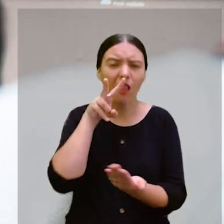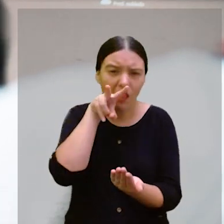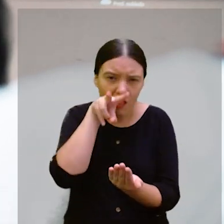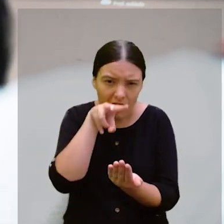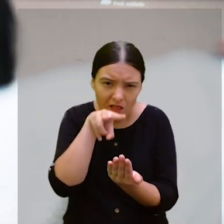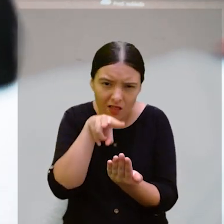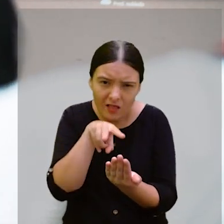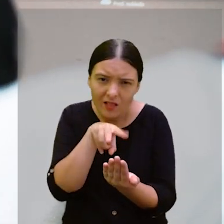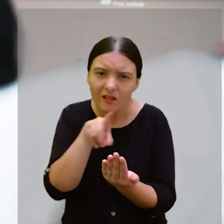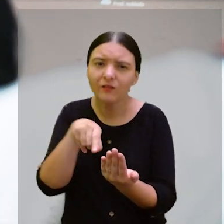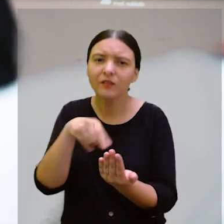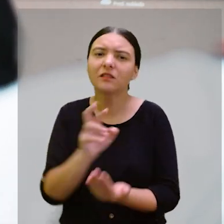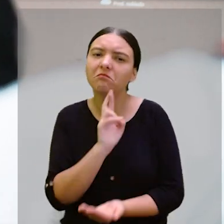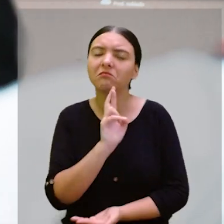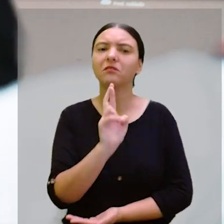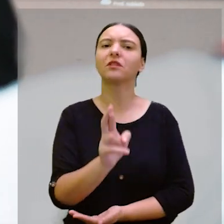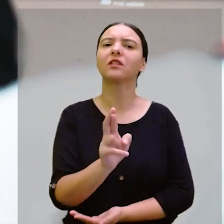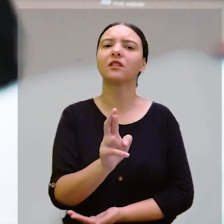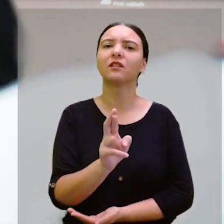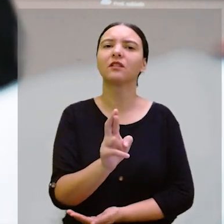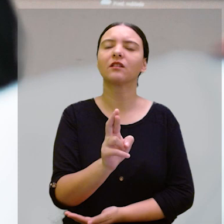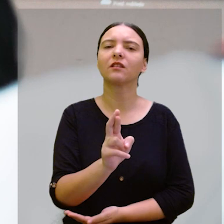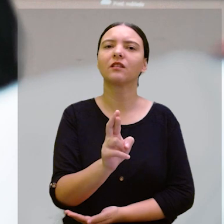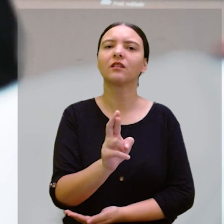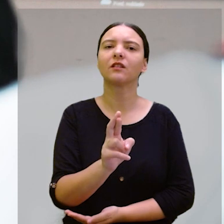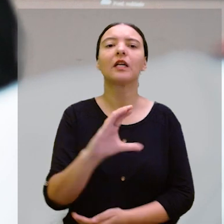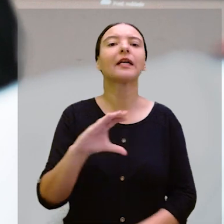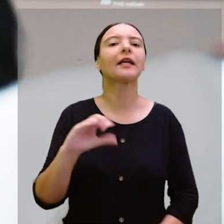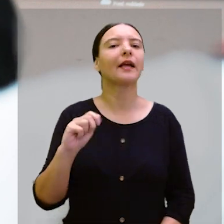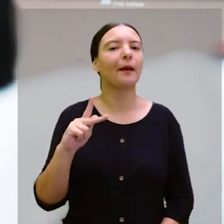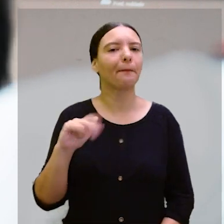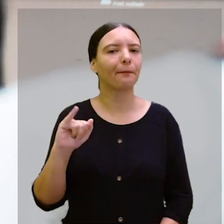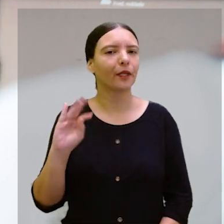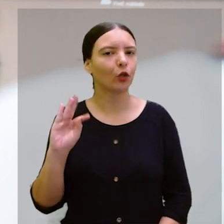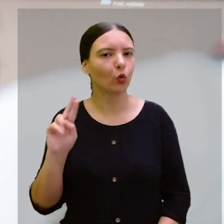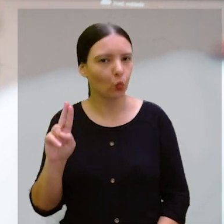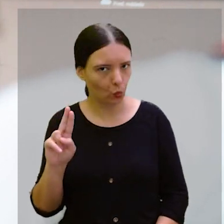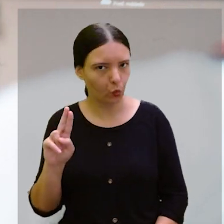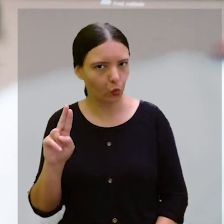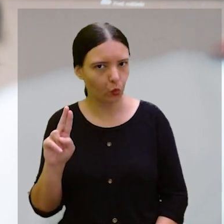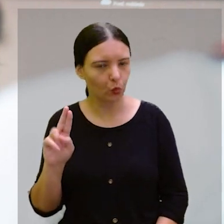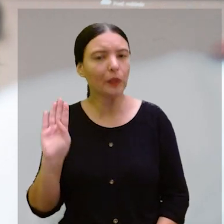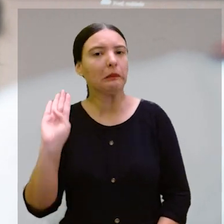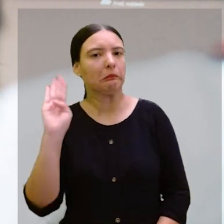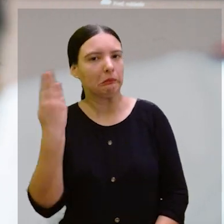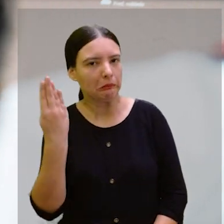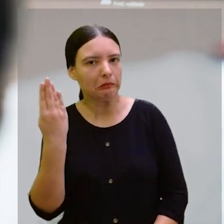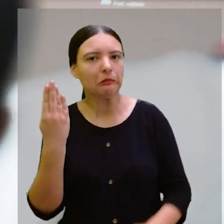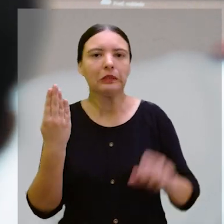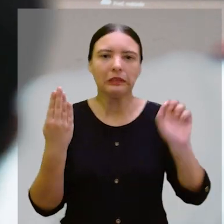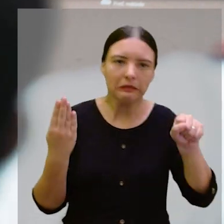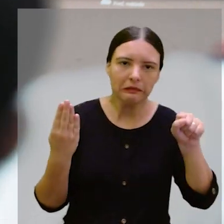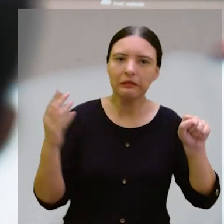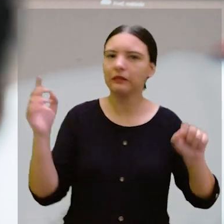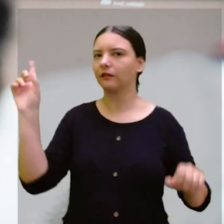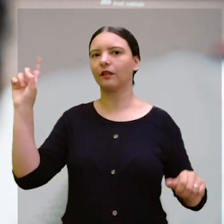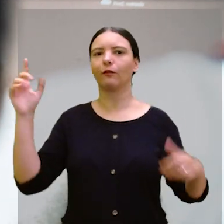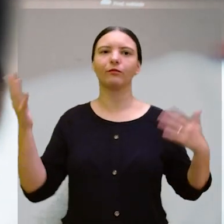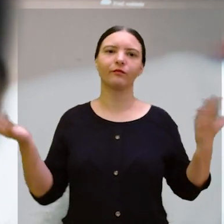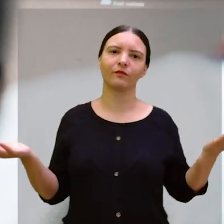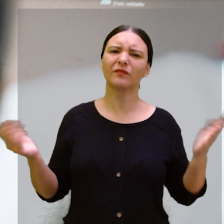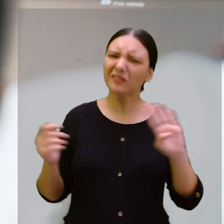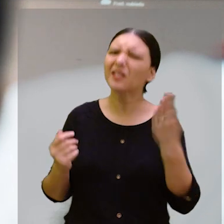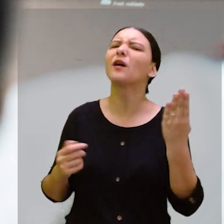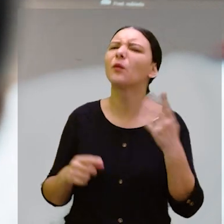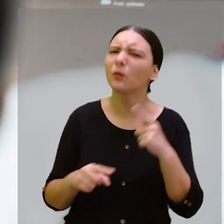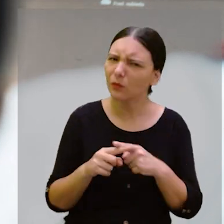Casmurro e responder a pergunta: Capitu traiu Bentinho com Escobar ou não? Traiu por